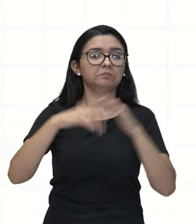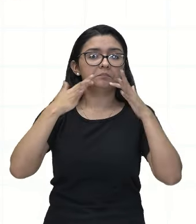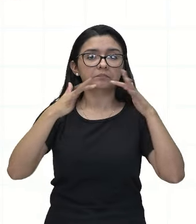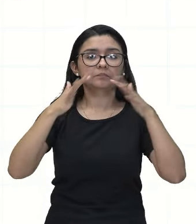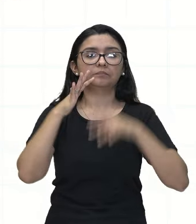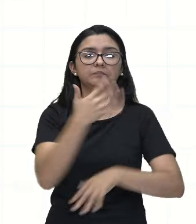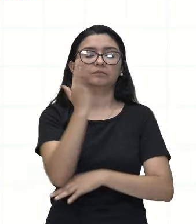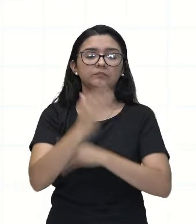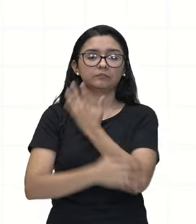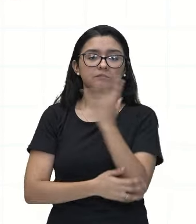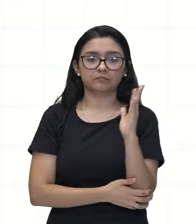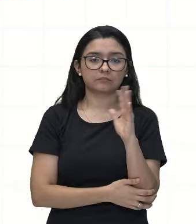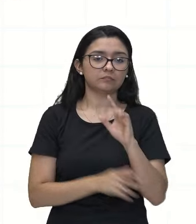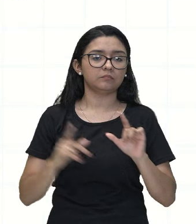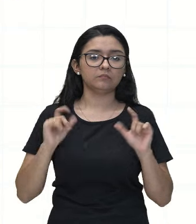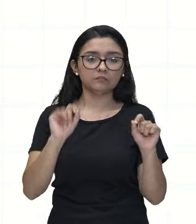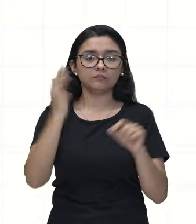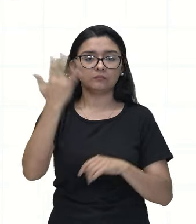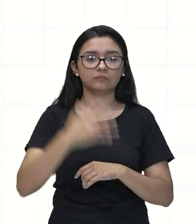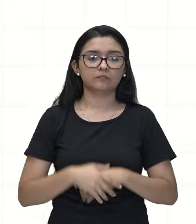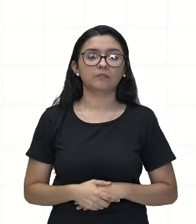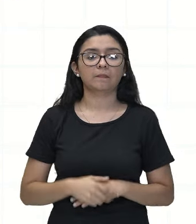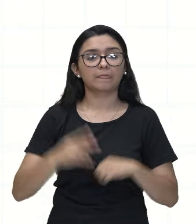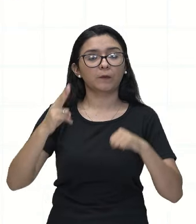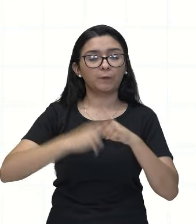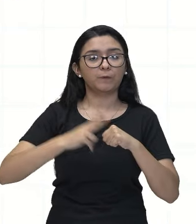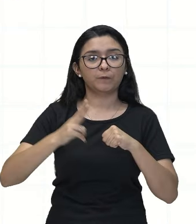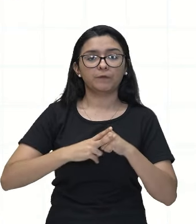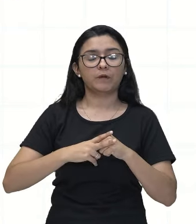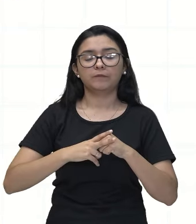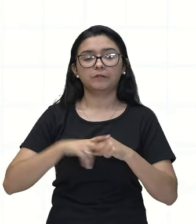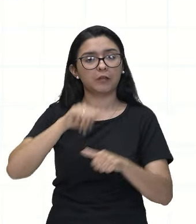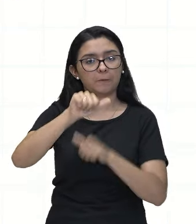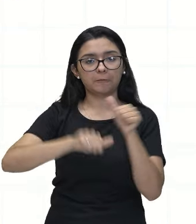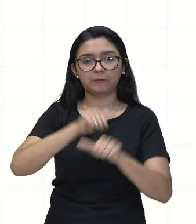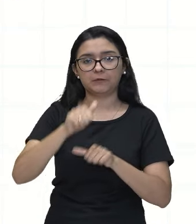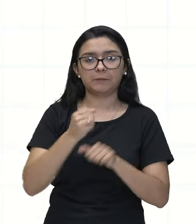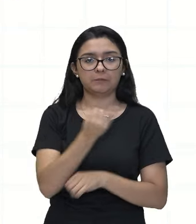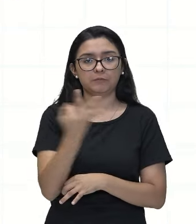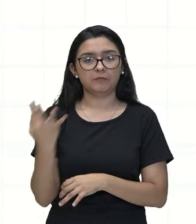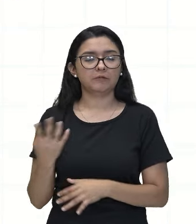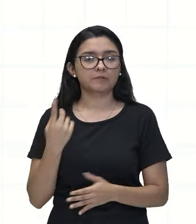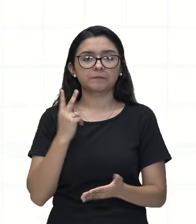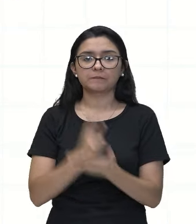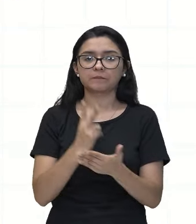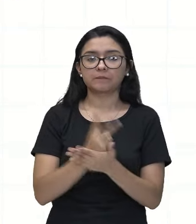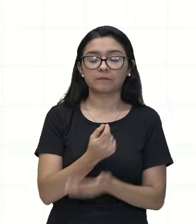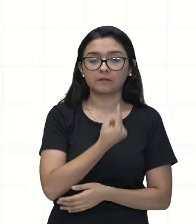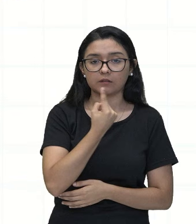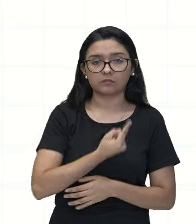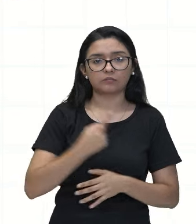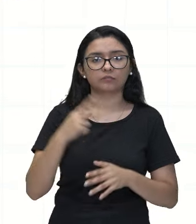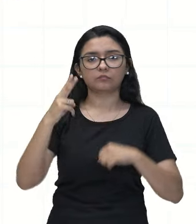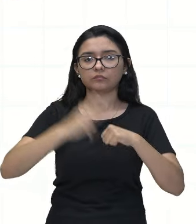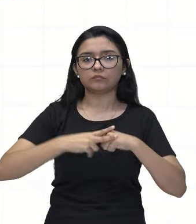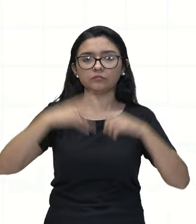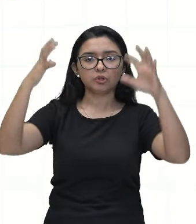aqui que que que acontece o verbo não vai para o plural fica no singular tanto o verbo chover out